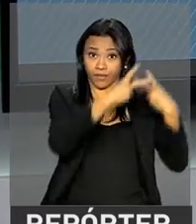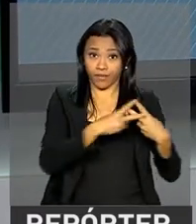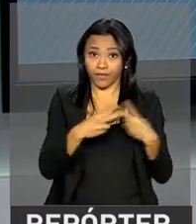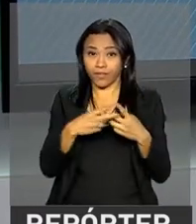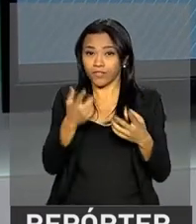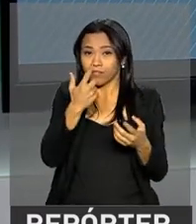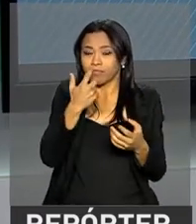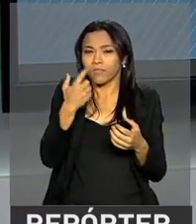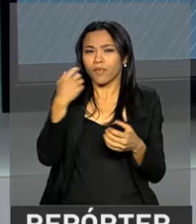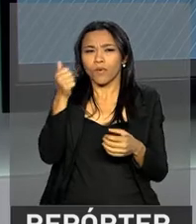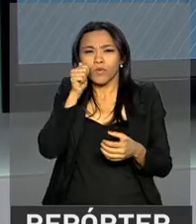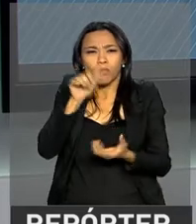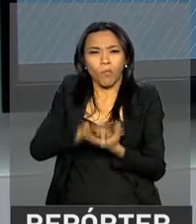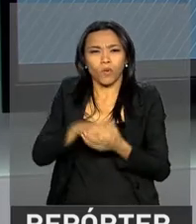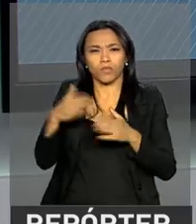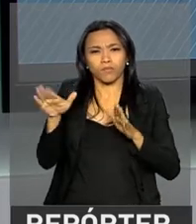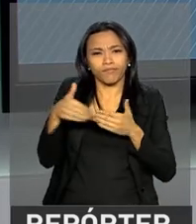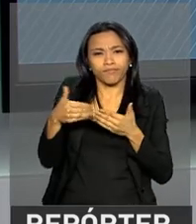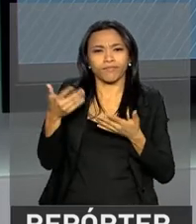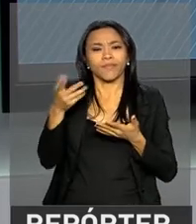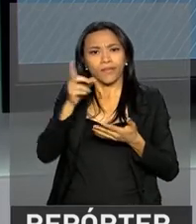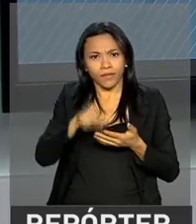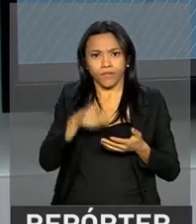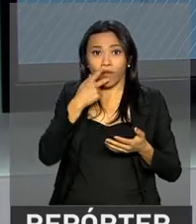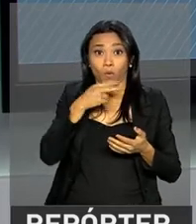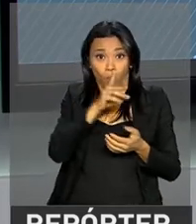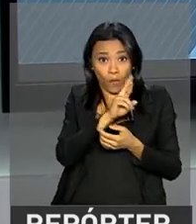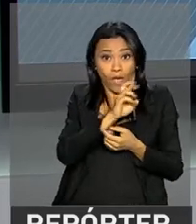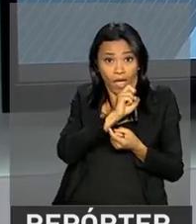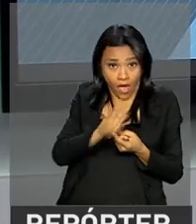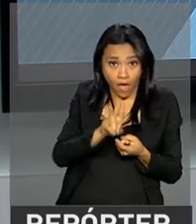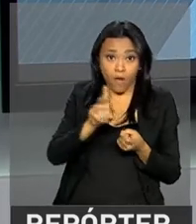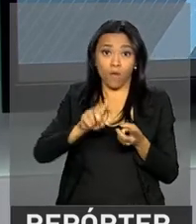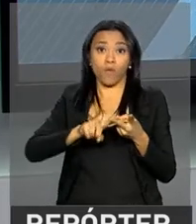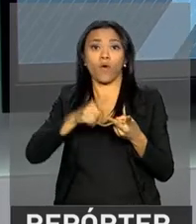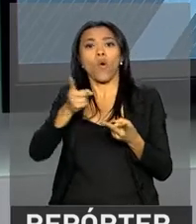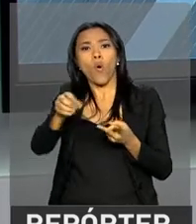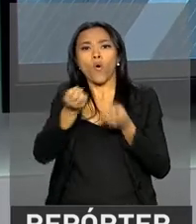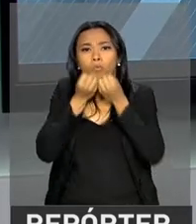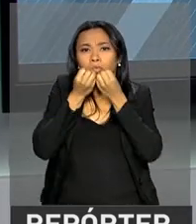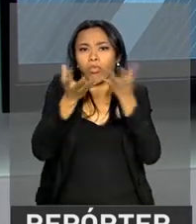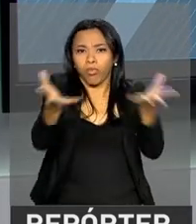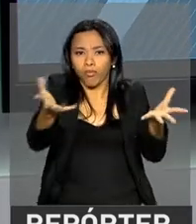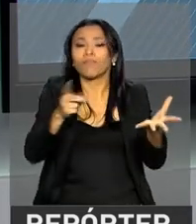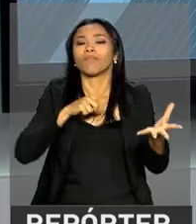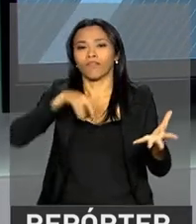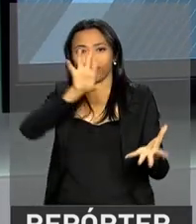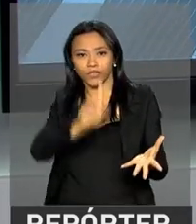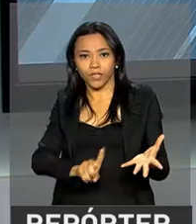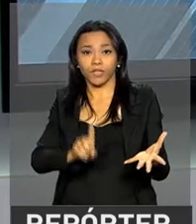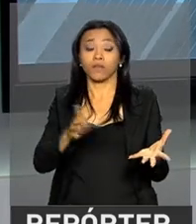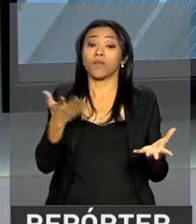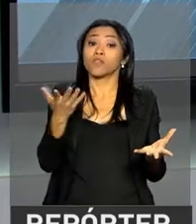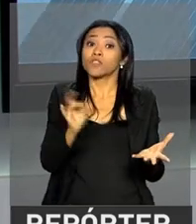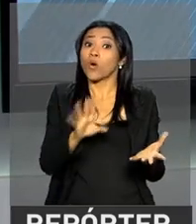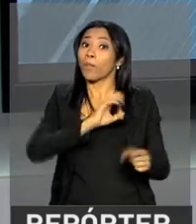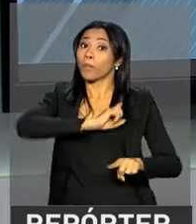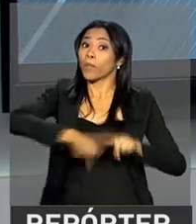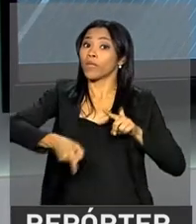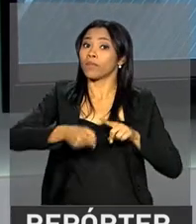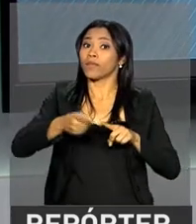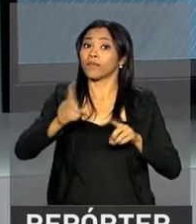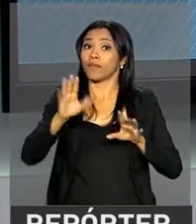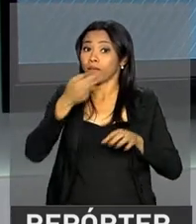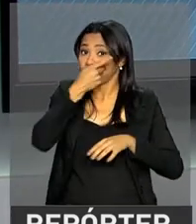uma vez por mês aos prêmios declarados como réu colaborador ou delator premiado a visita íntima será proibida